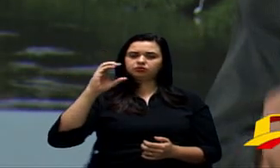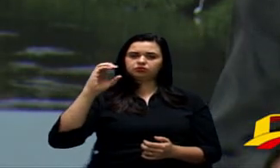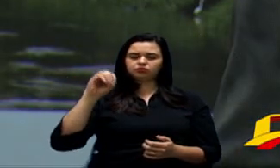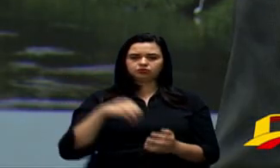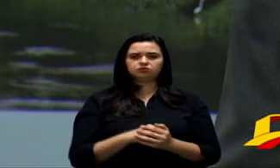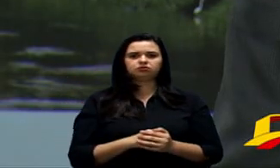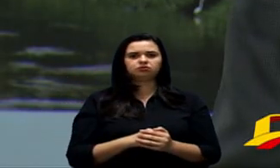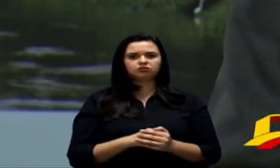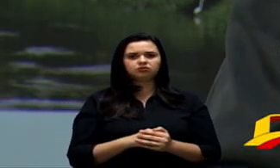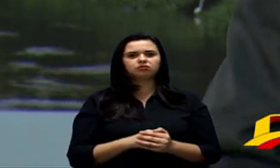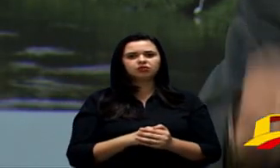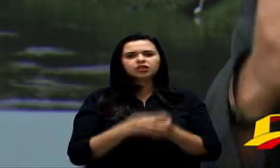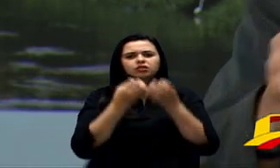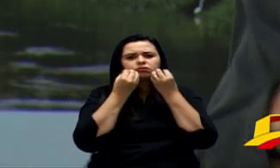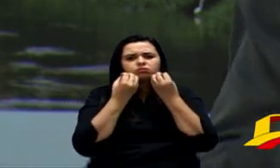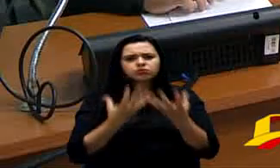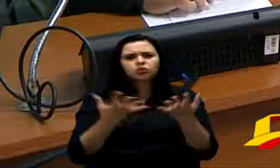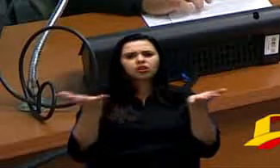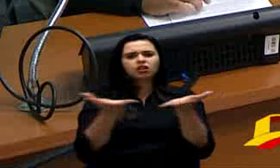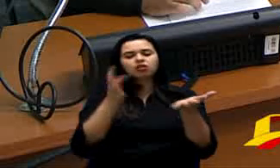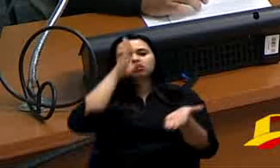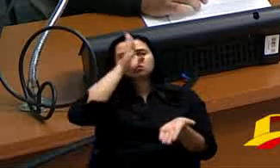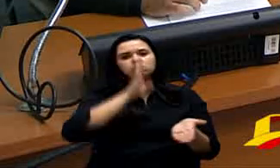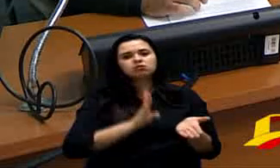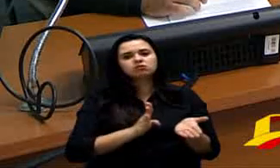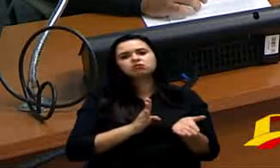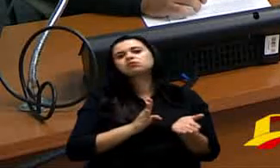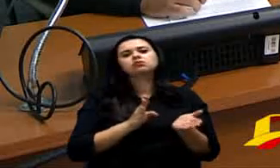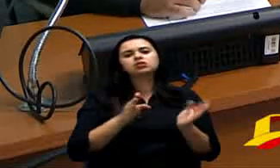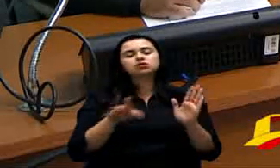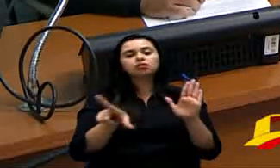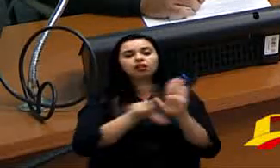uma lei federal e isso é muito importante.